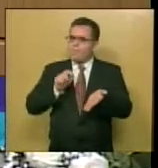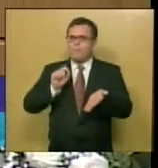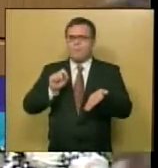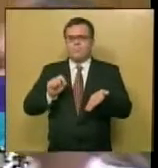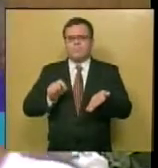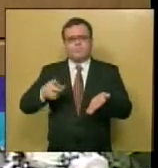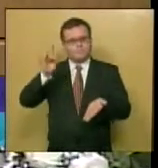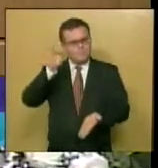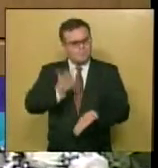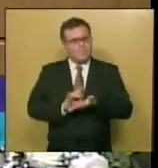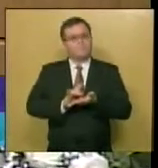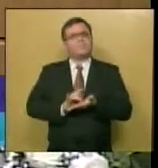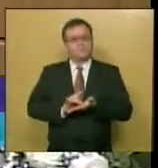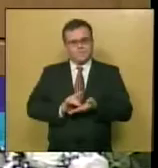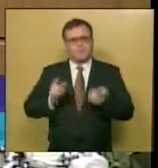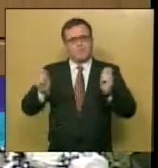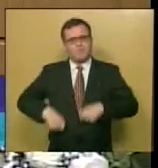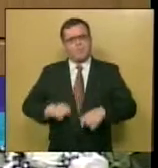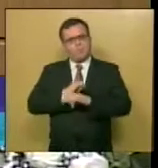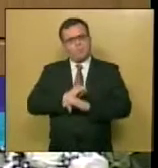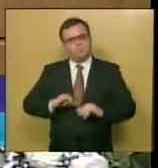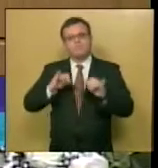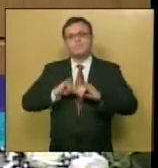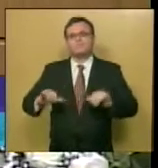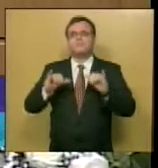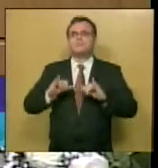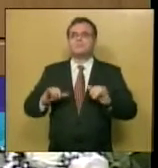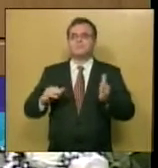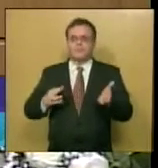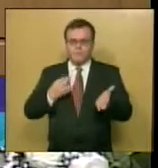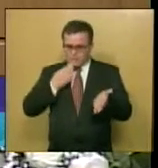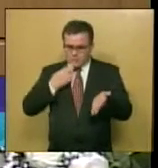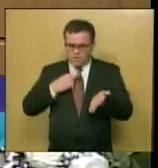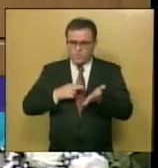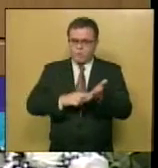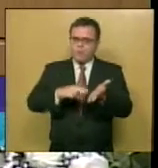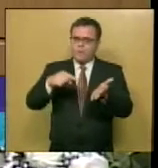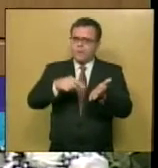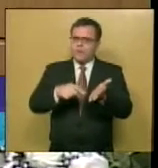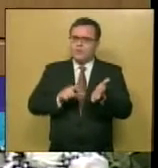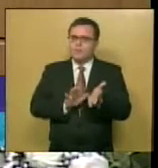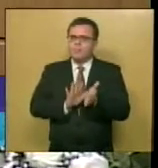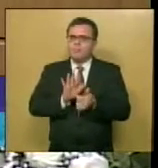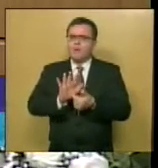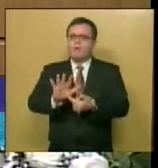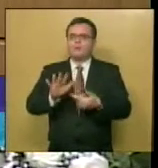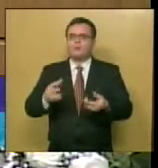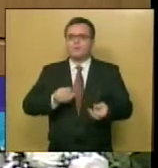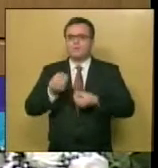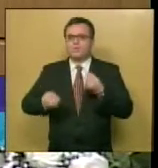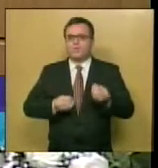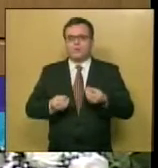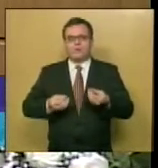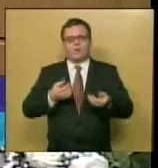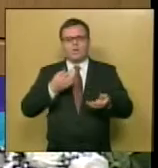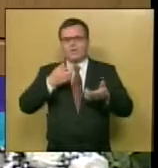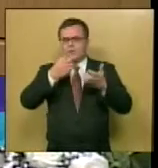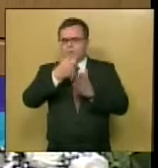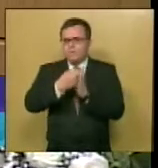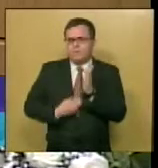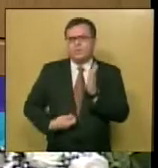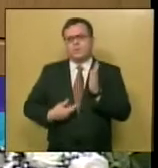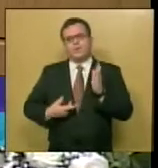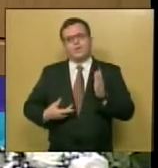método exclusivo de publicidade, ao transportarem informações, mensagens de esperança,